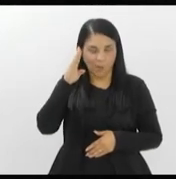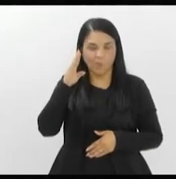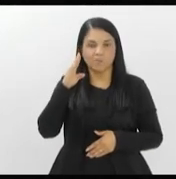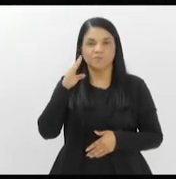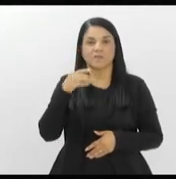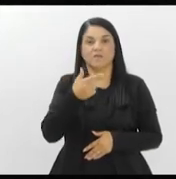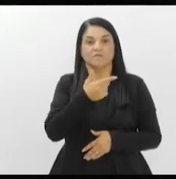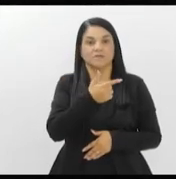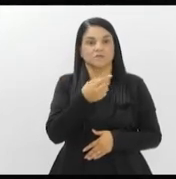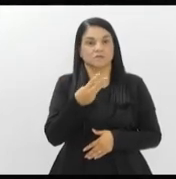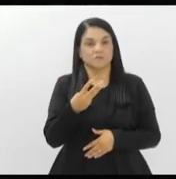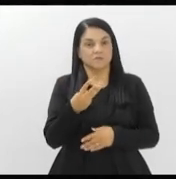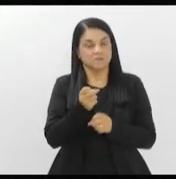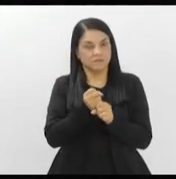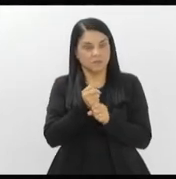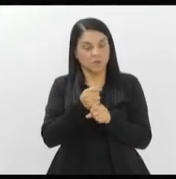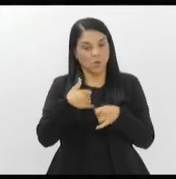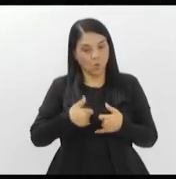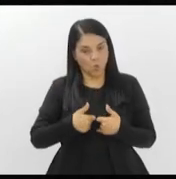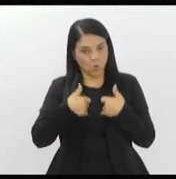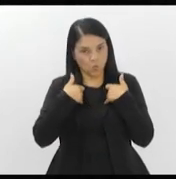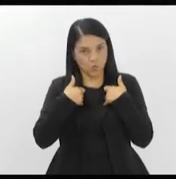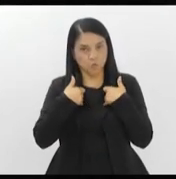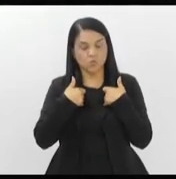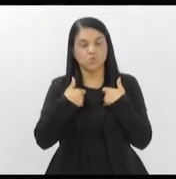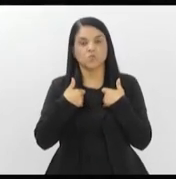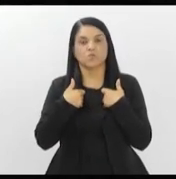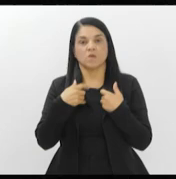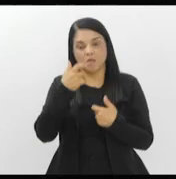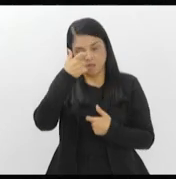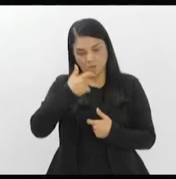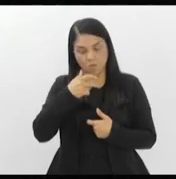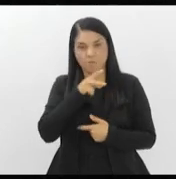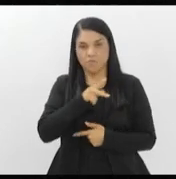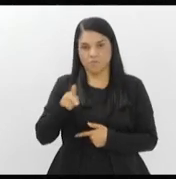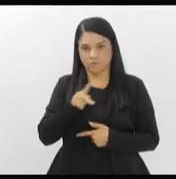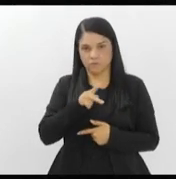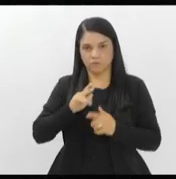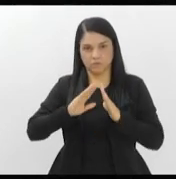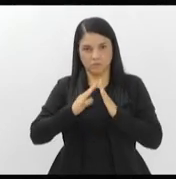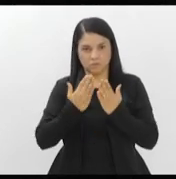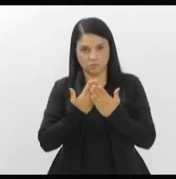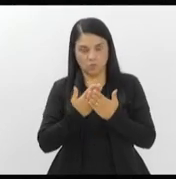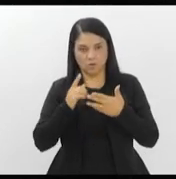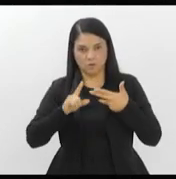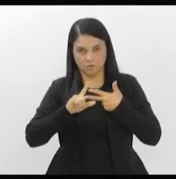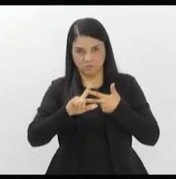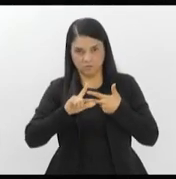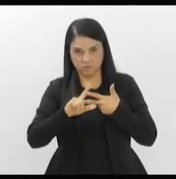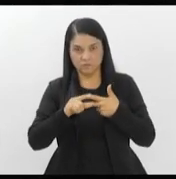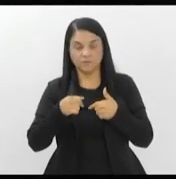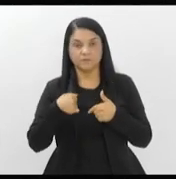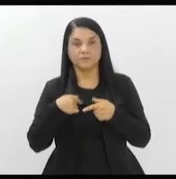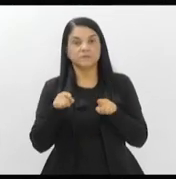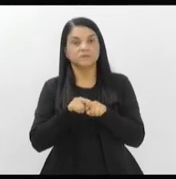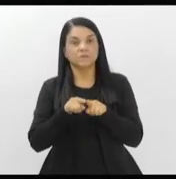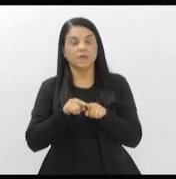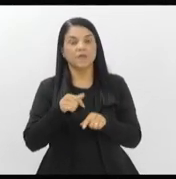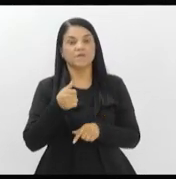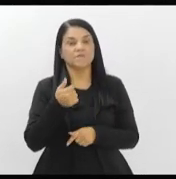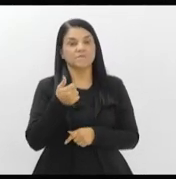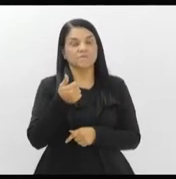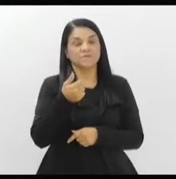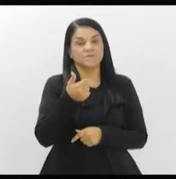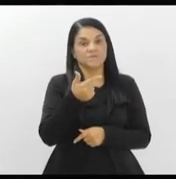orgulho de ser professor dessa escola. E também, além do 23º